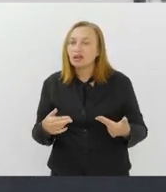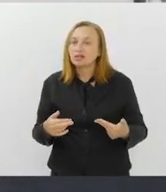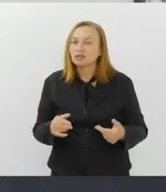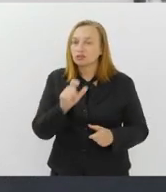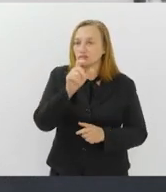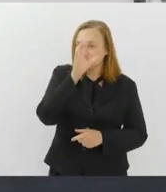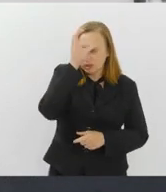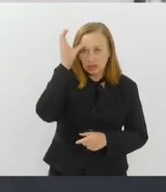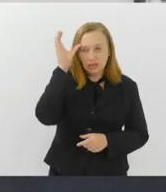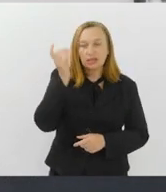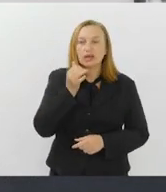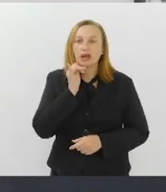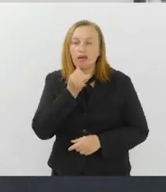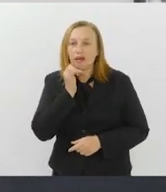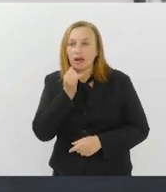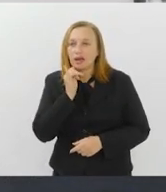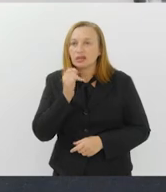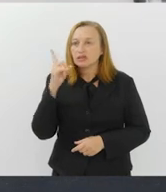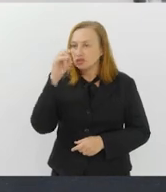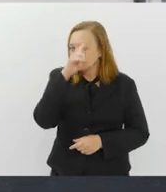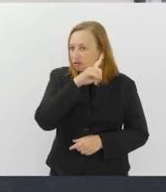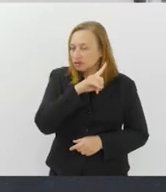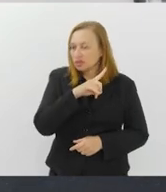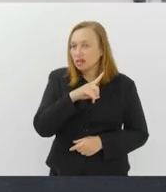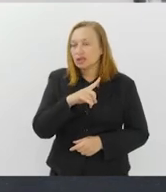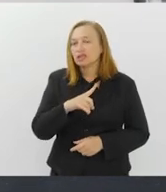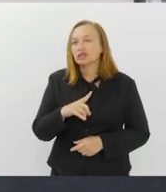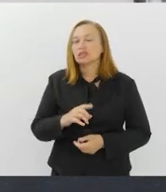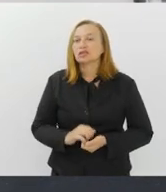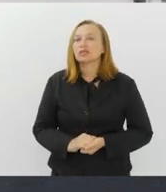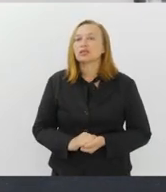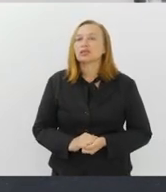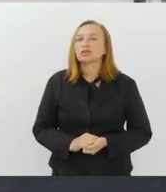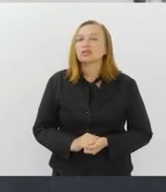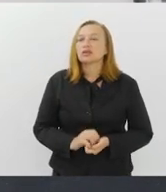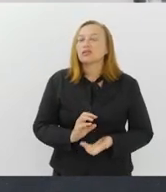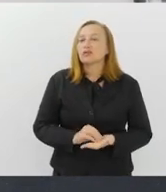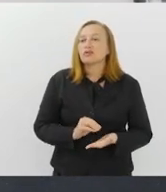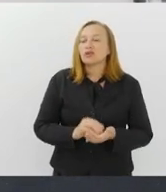beneficiários relatam dificuldades burocráticas e falta de